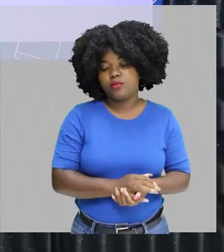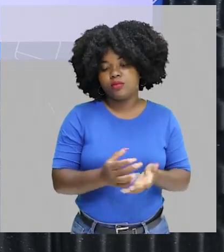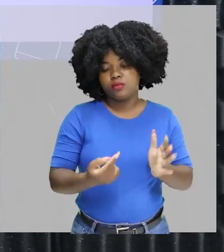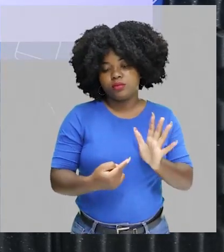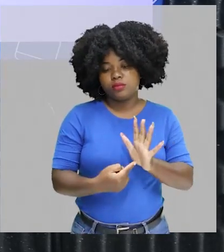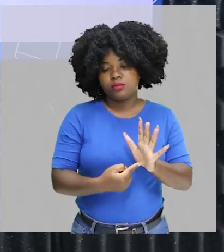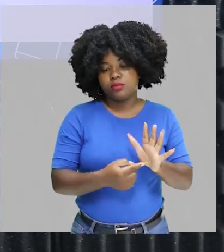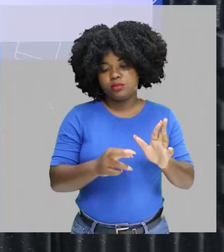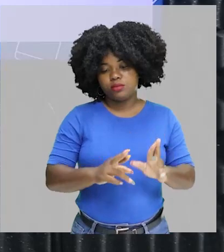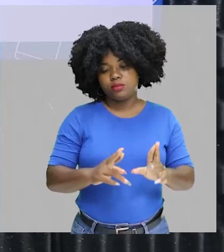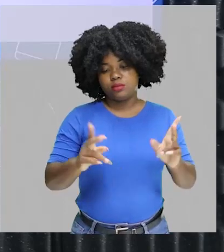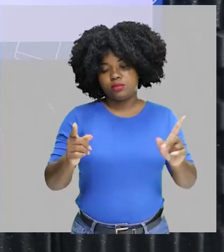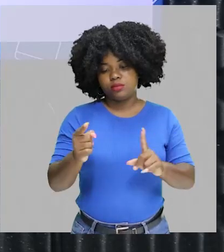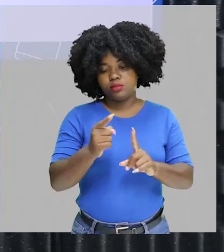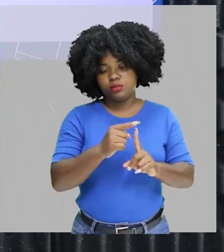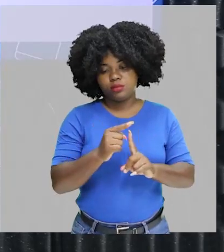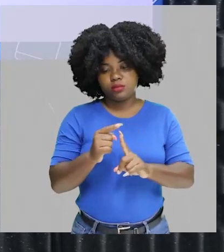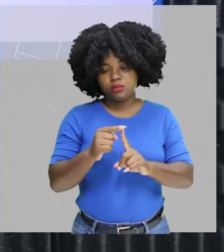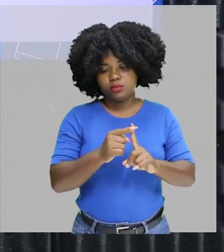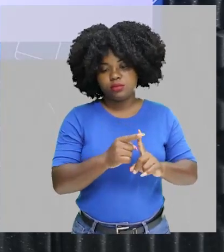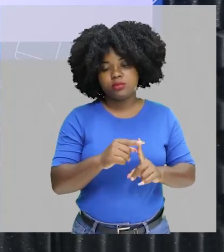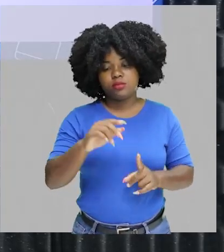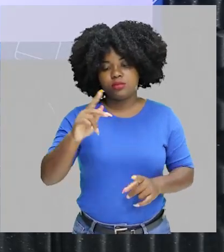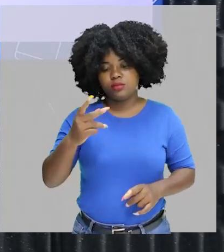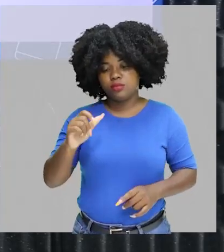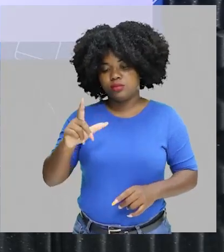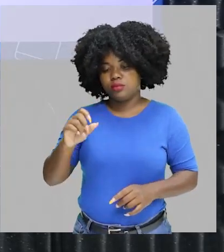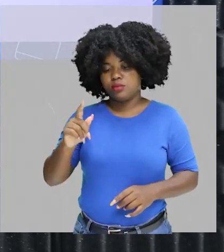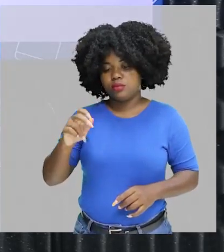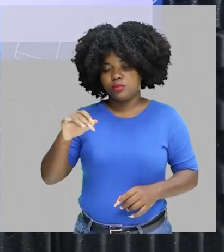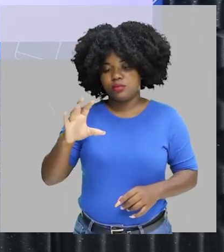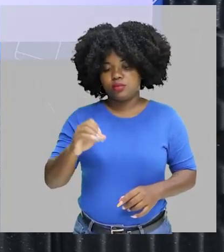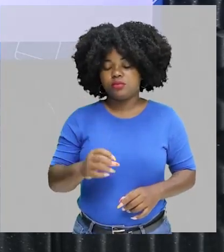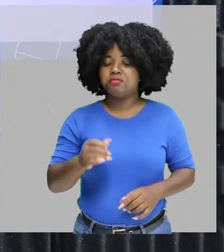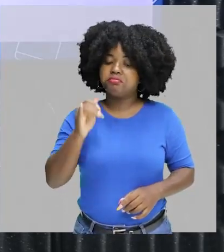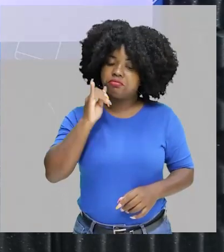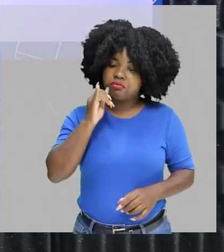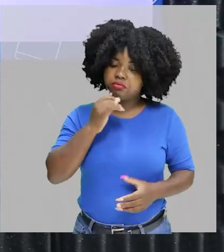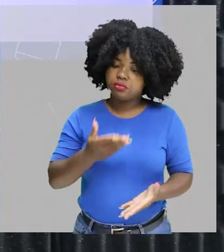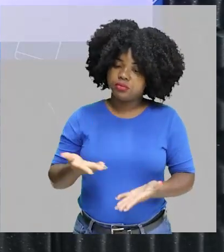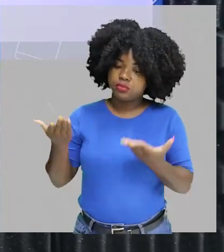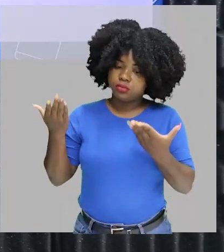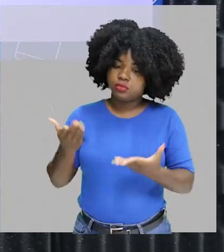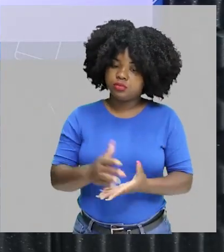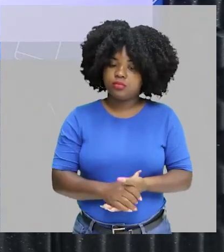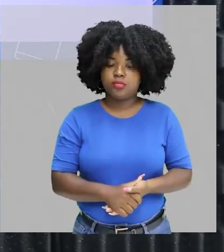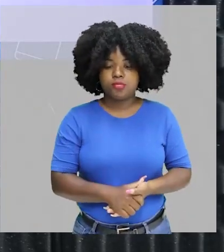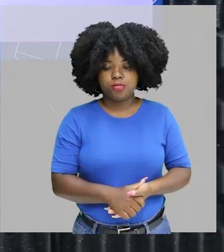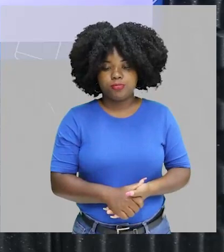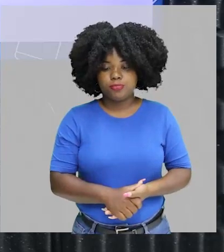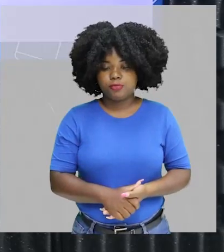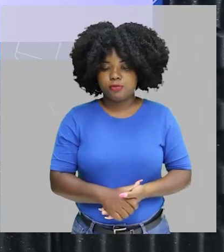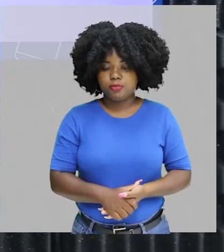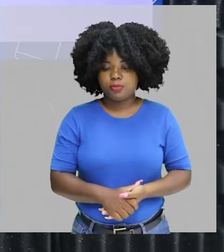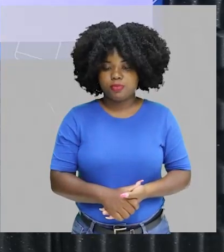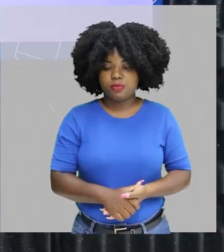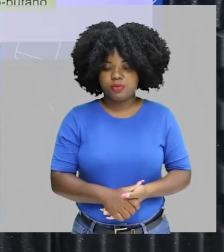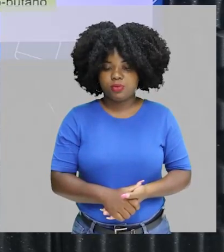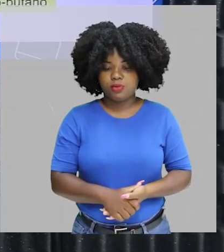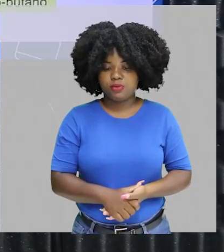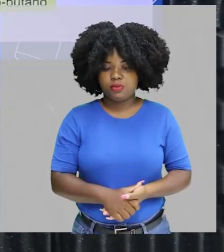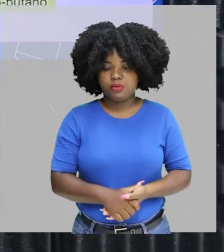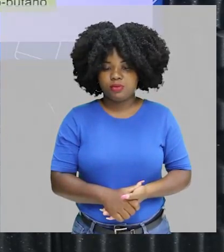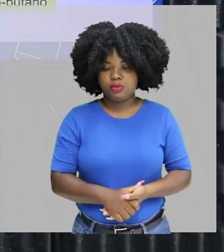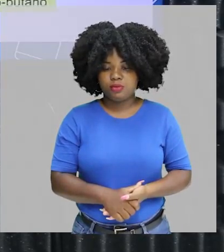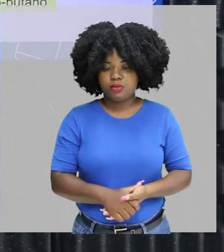apresentar diferentes tipos de halogênios. No nosso exemplo, um bromo e um átomo de cloro. Tudo bem,